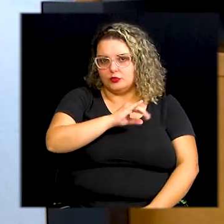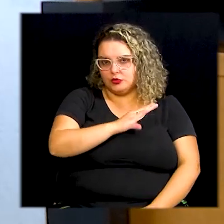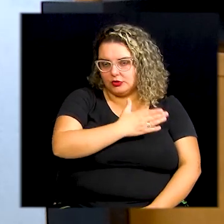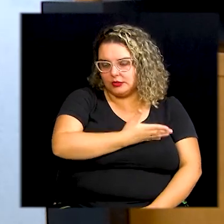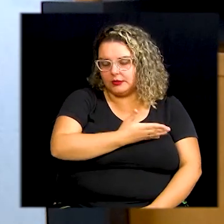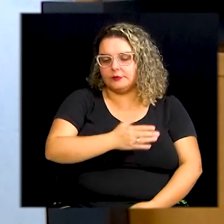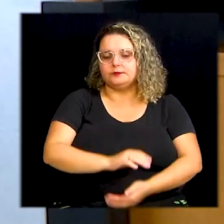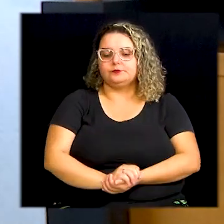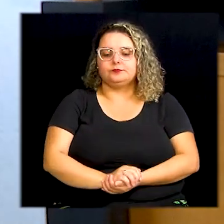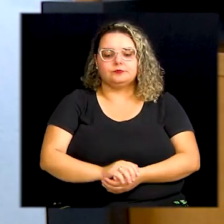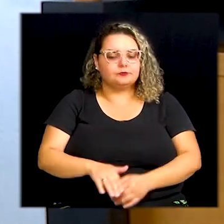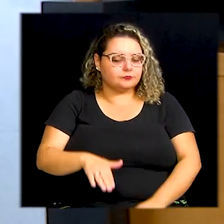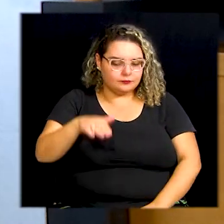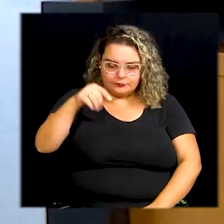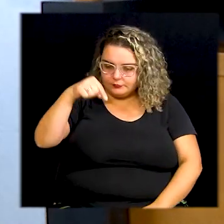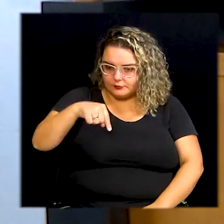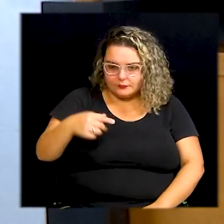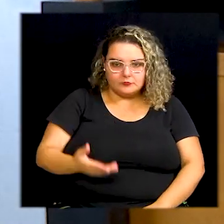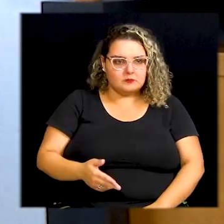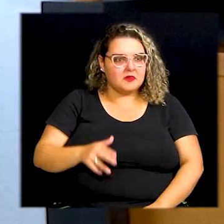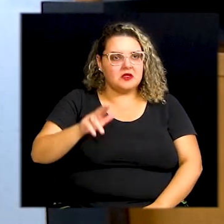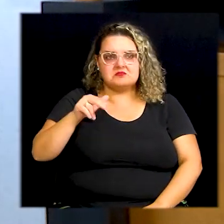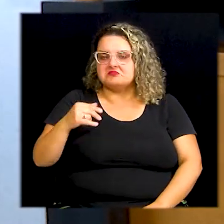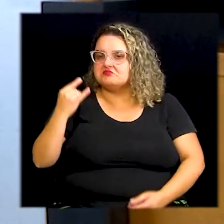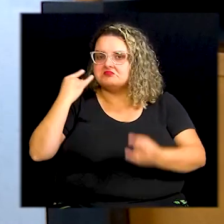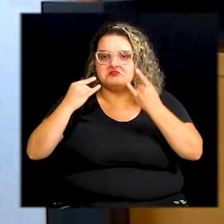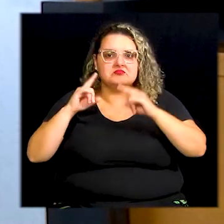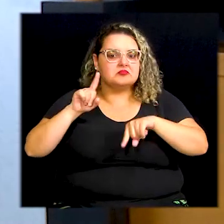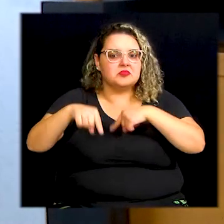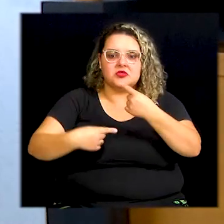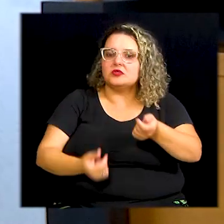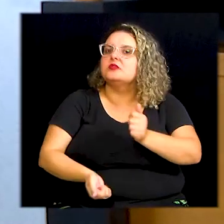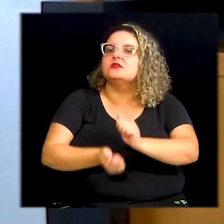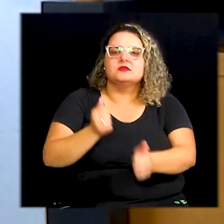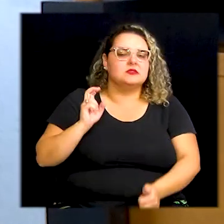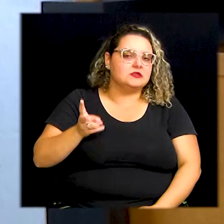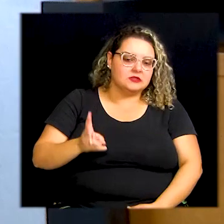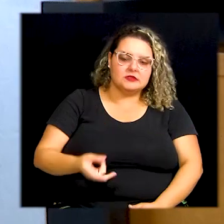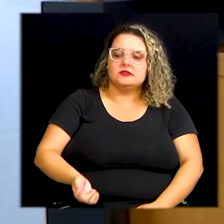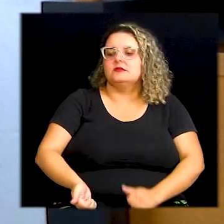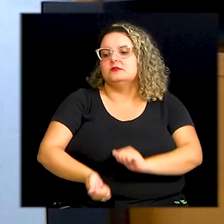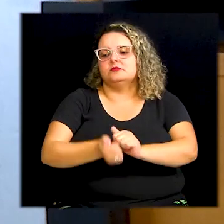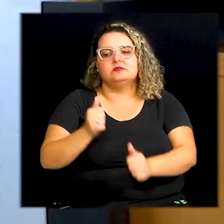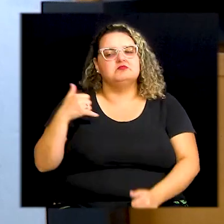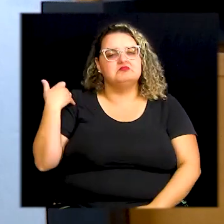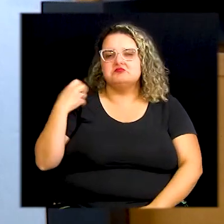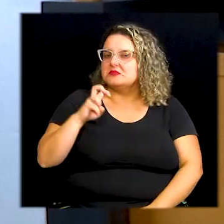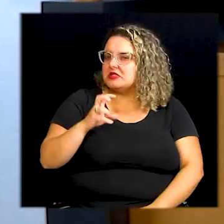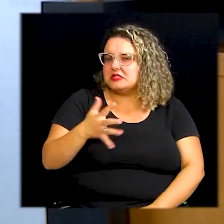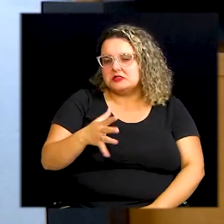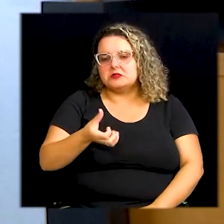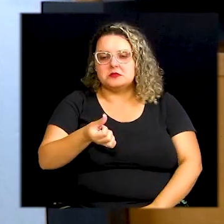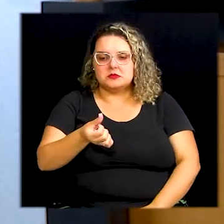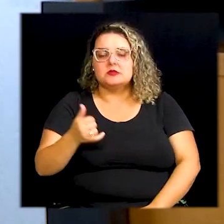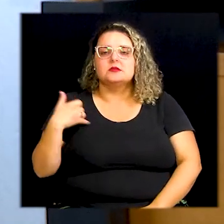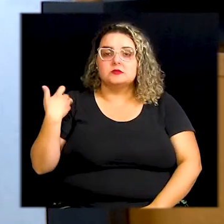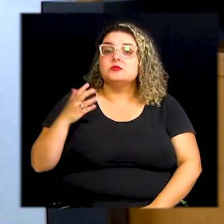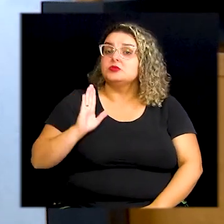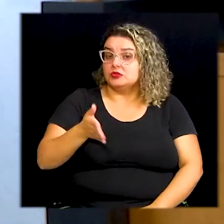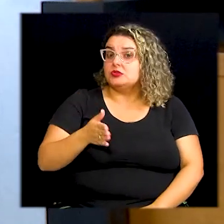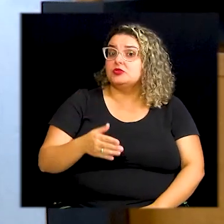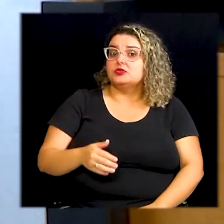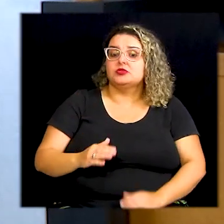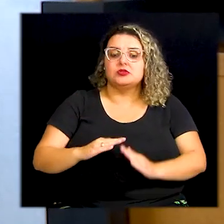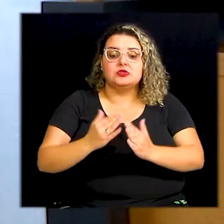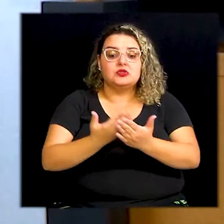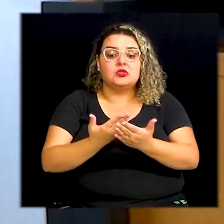Dique. Cresci aqui, nunca me interessei por outro esporte, sempre foi futebol, desde os meus 5, 6 anos ali eu já